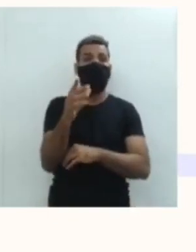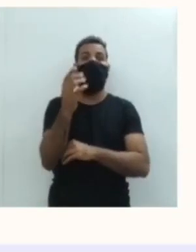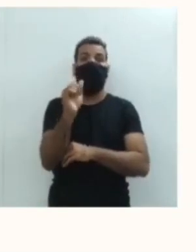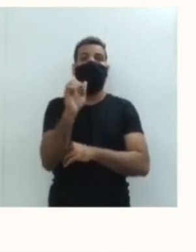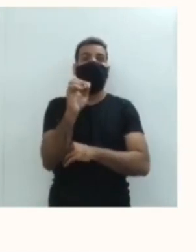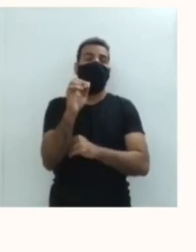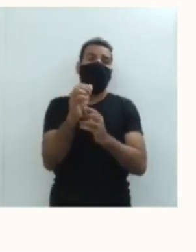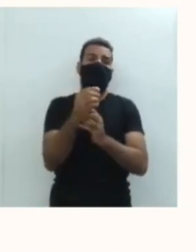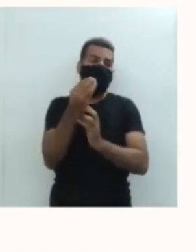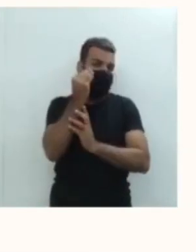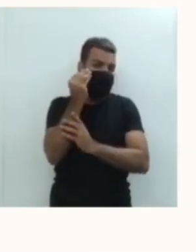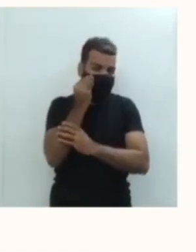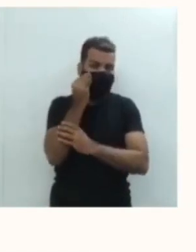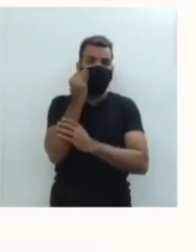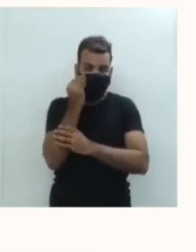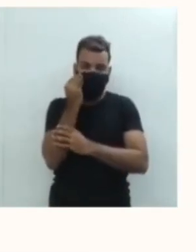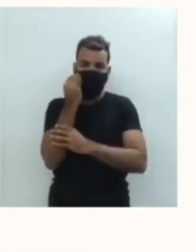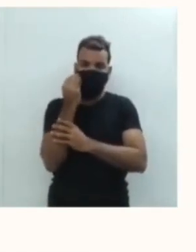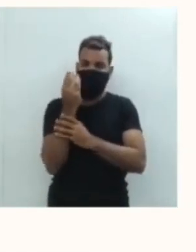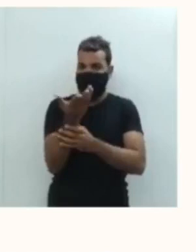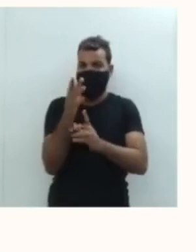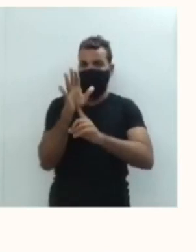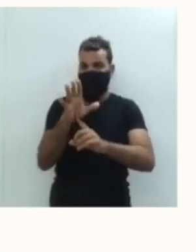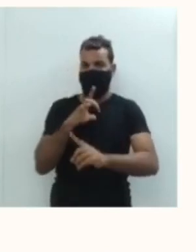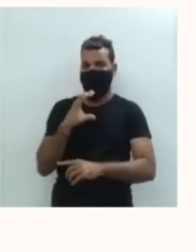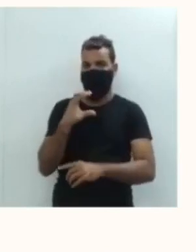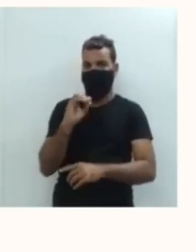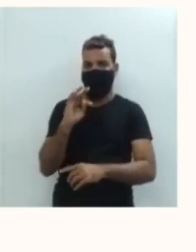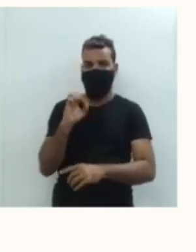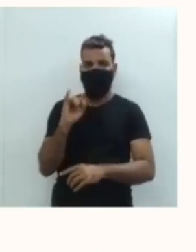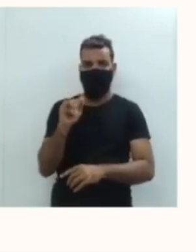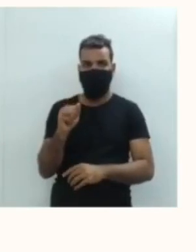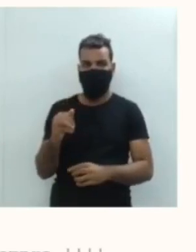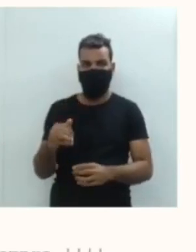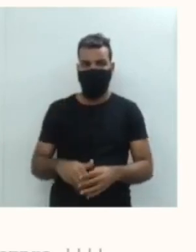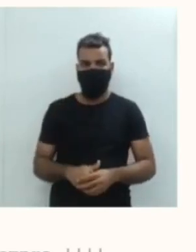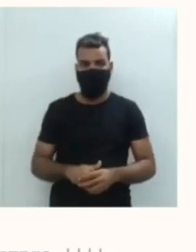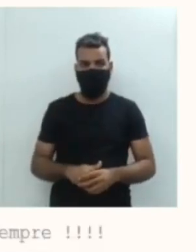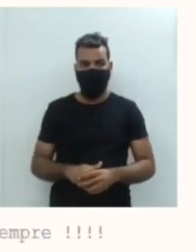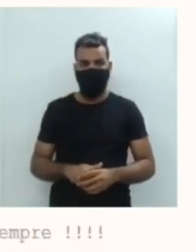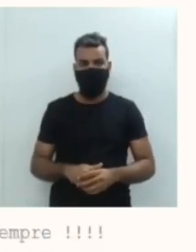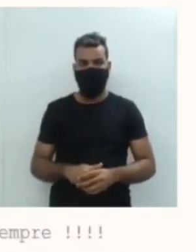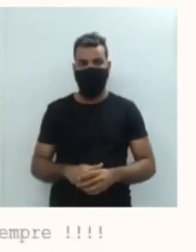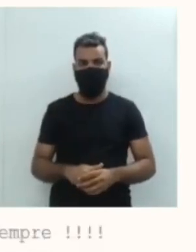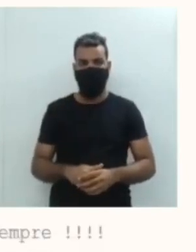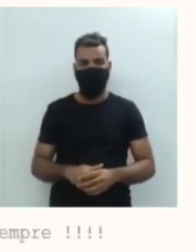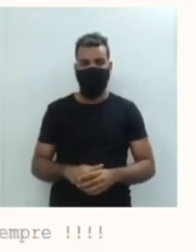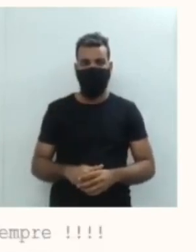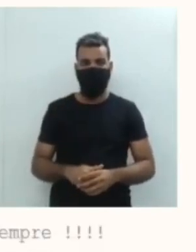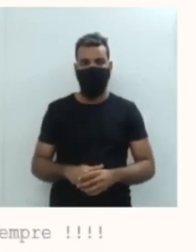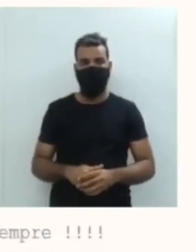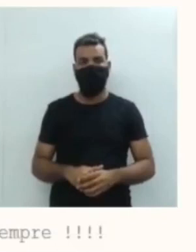atributo Verifique que nós temos aqui cortesia que é um atributo que